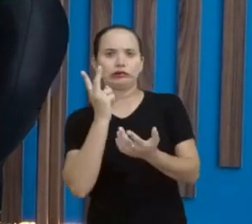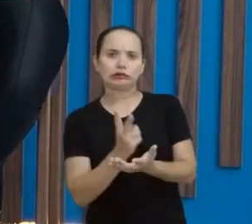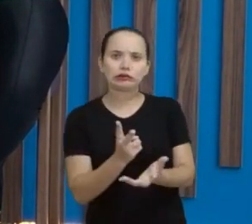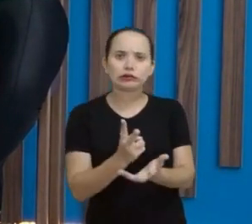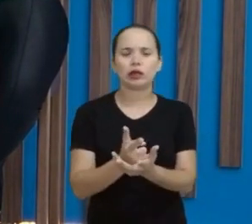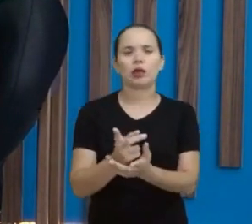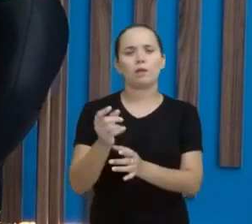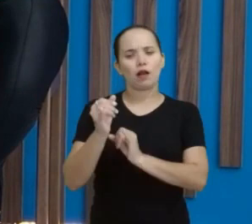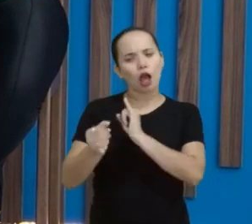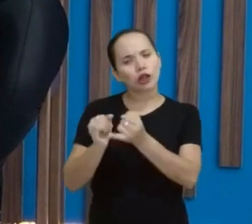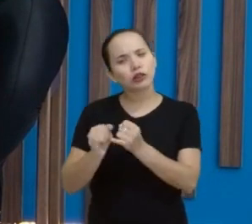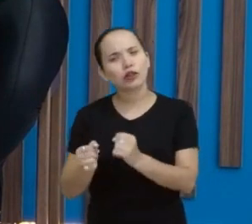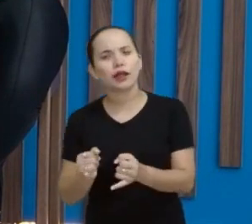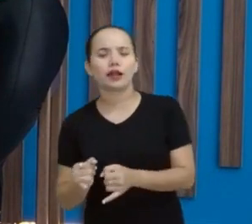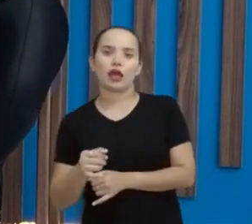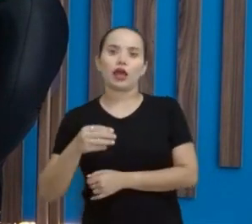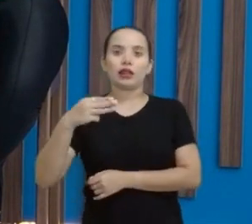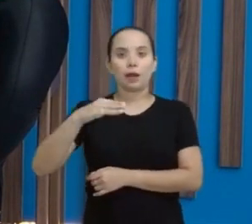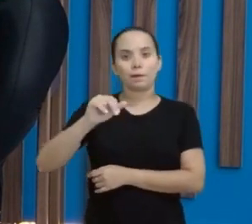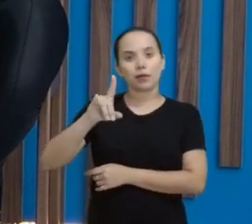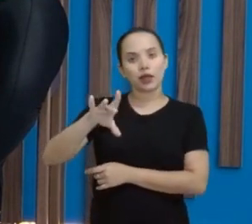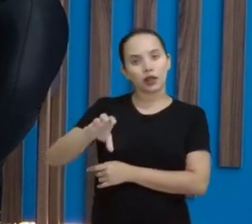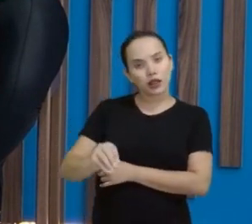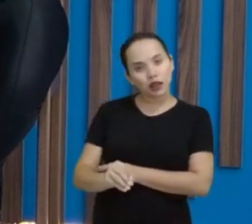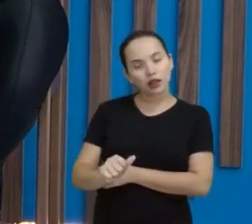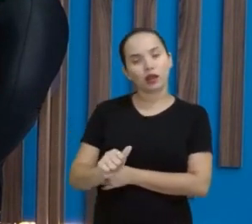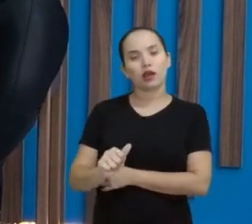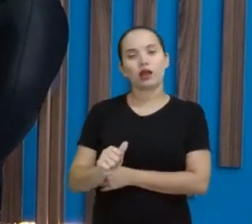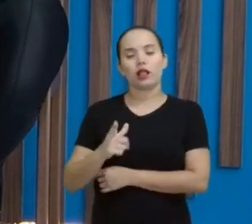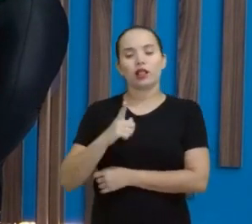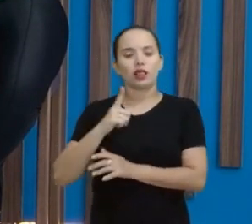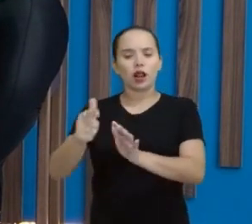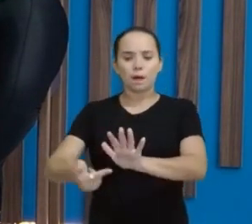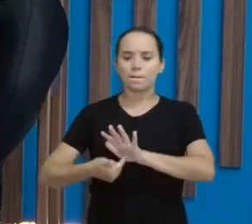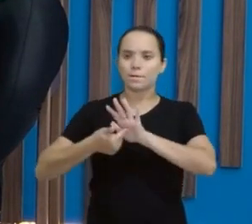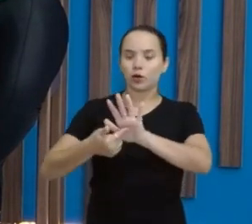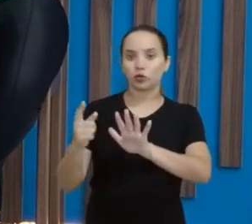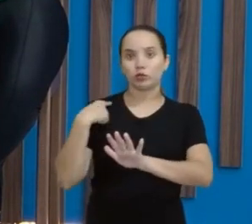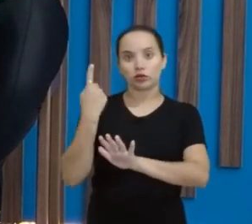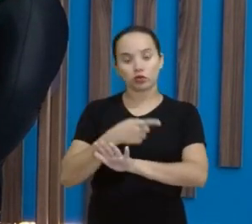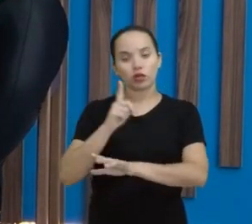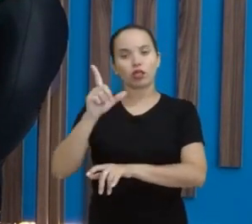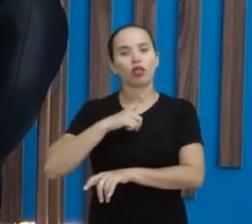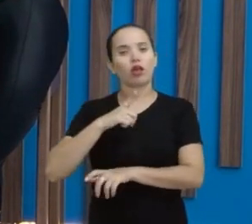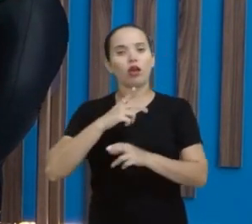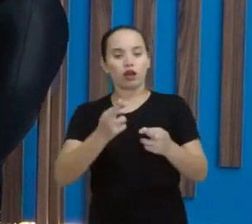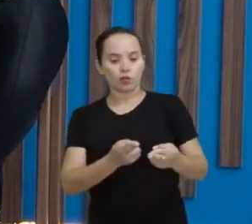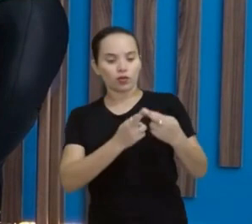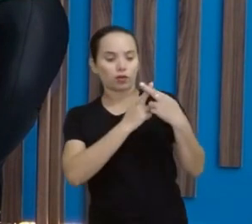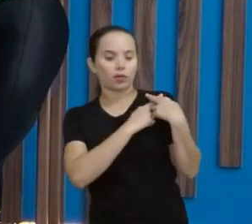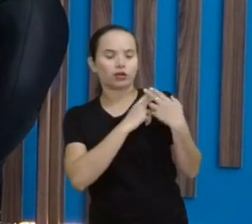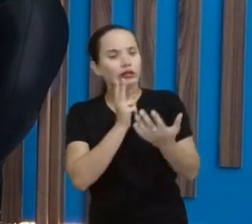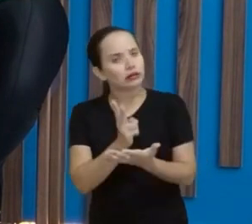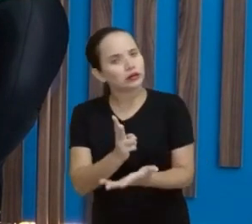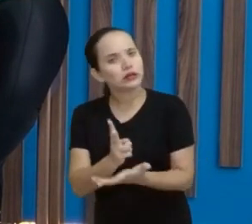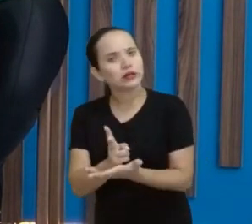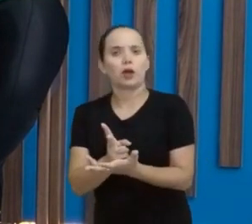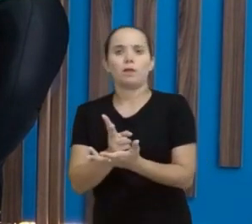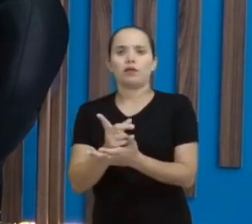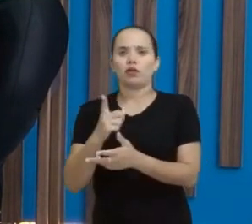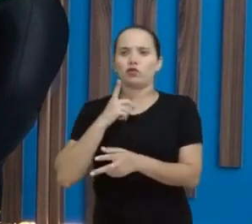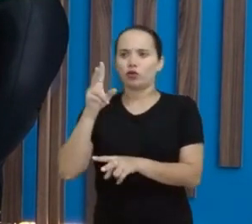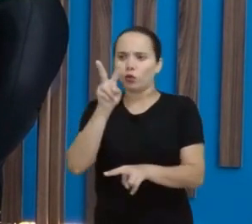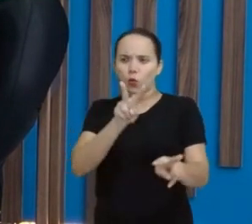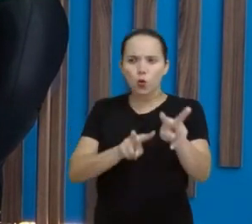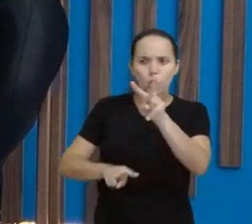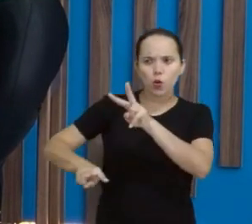a internet, a mídia, mostra pra gente que a nossa responsabilidade é que a gente sempre tenha a visão crítica